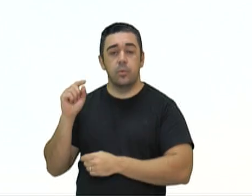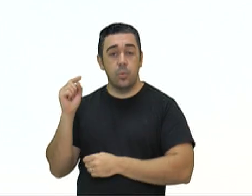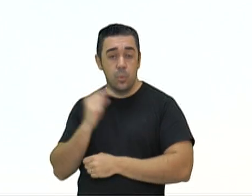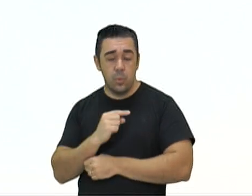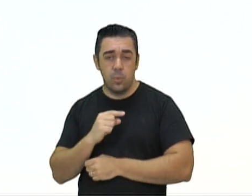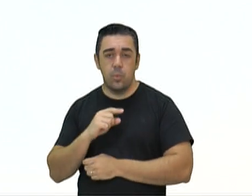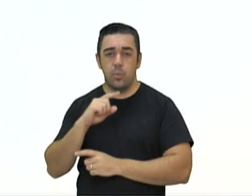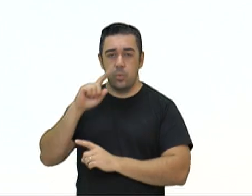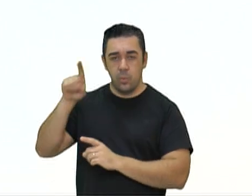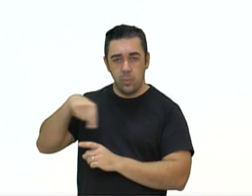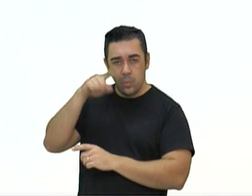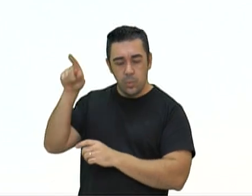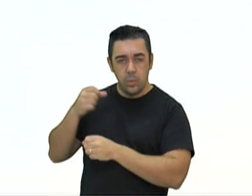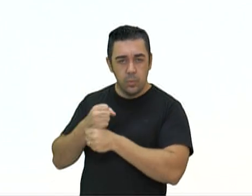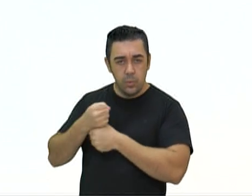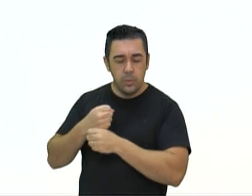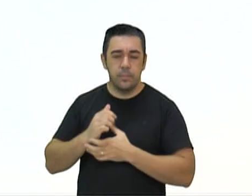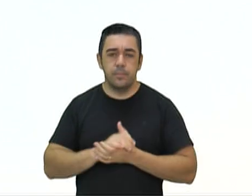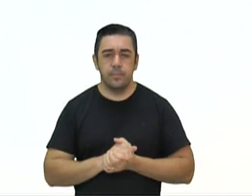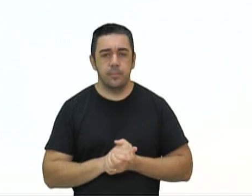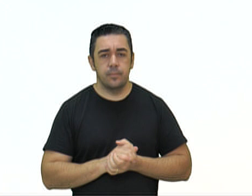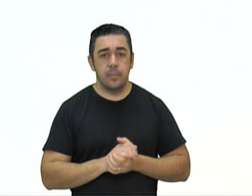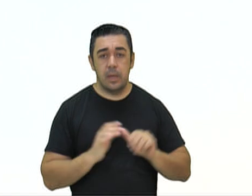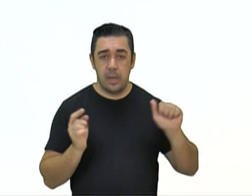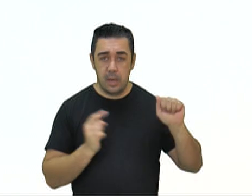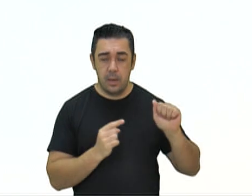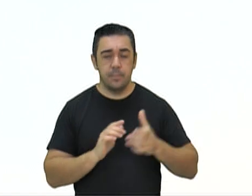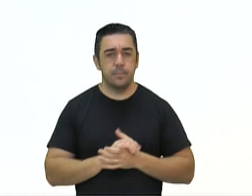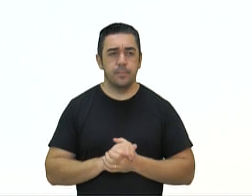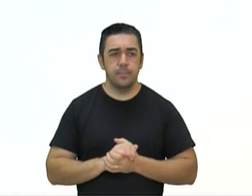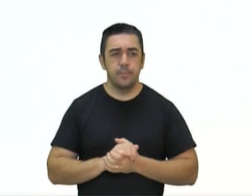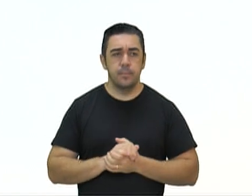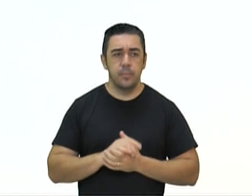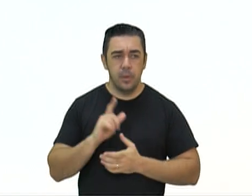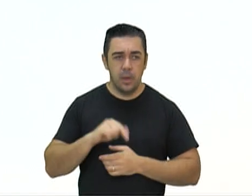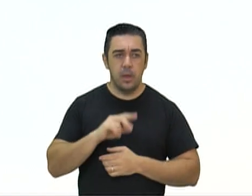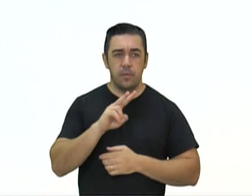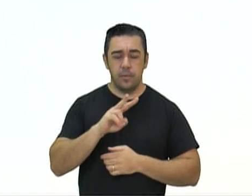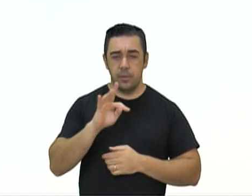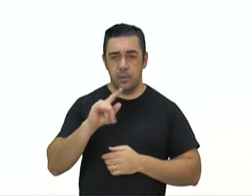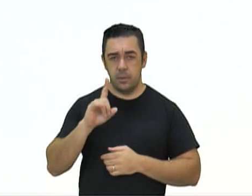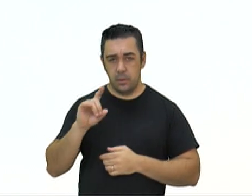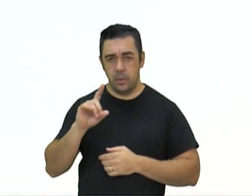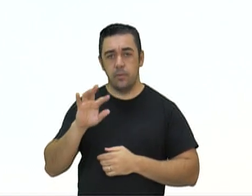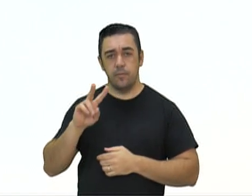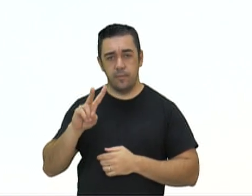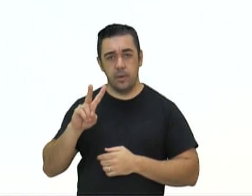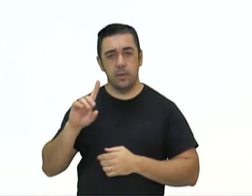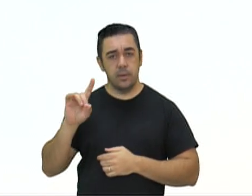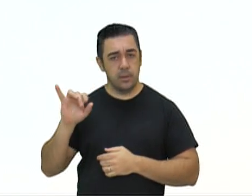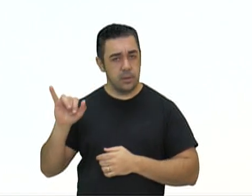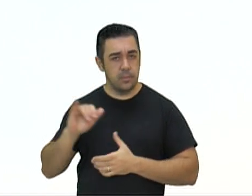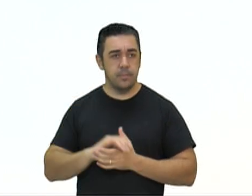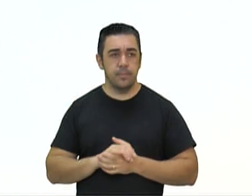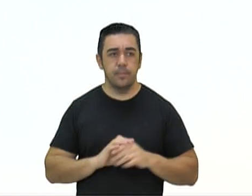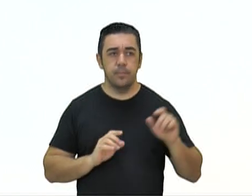Alternativa A. O verbo dar pode ser VTD e VTI? B, lhe marca a pessoa,